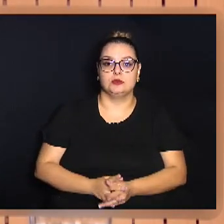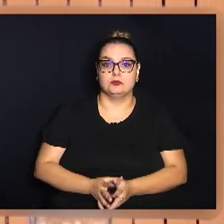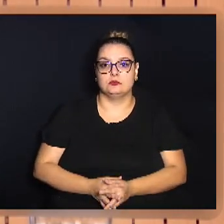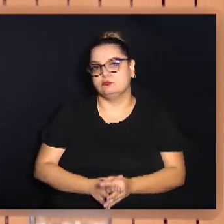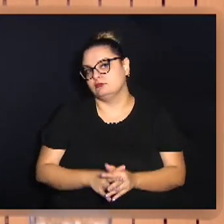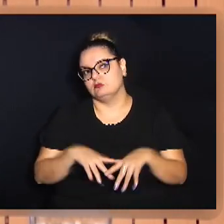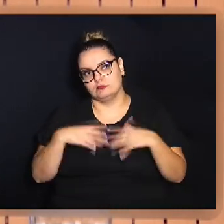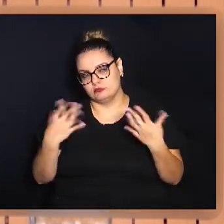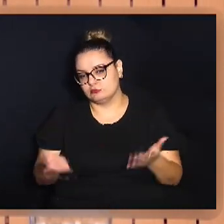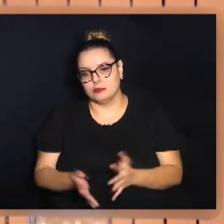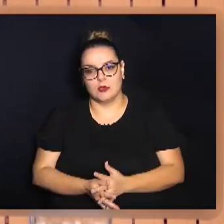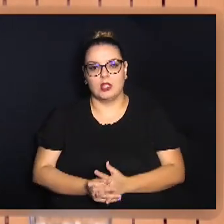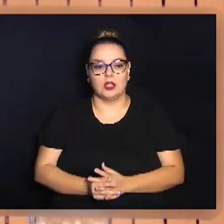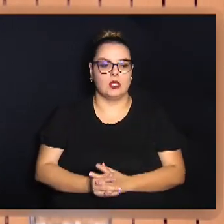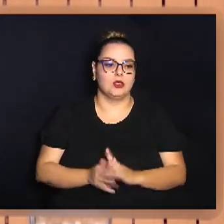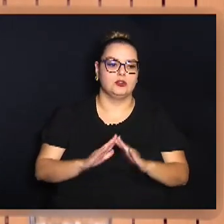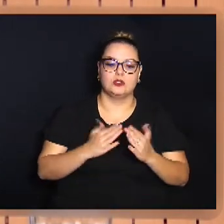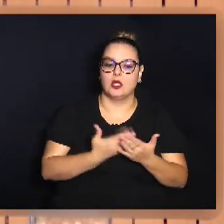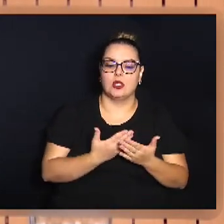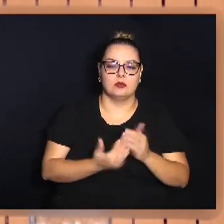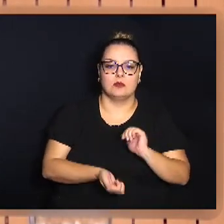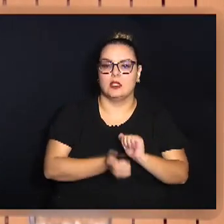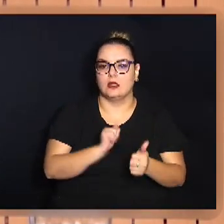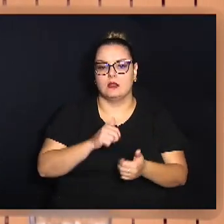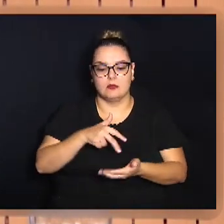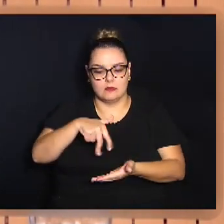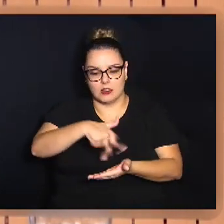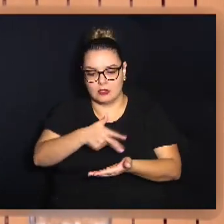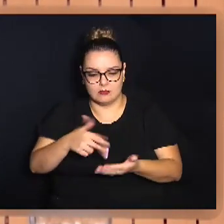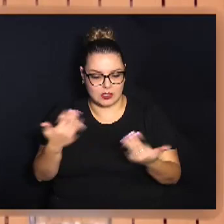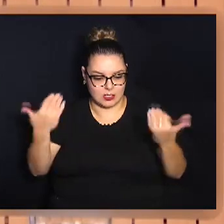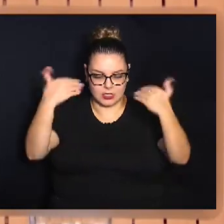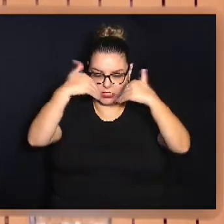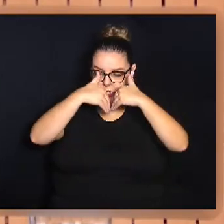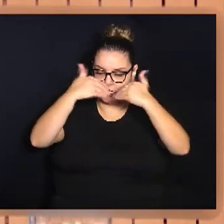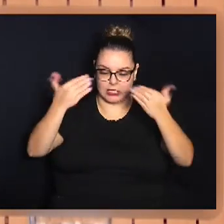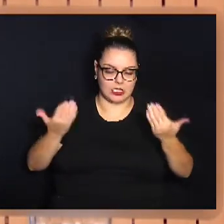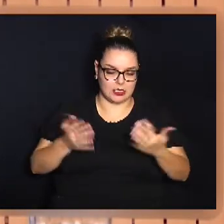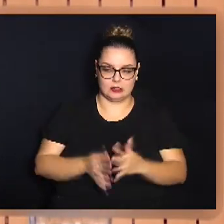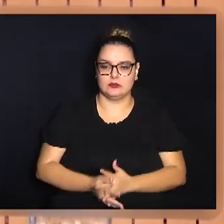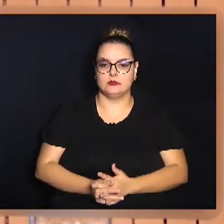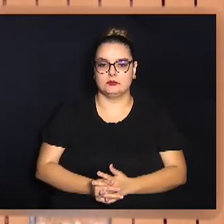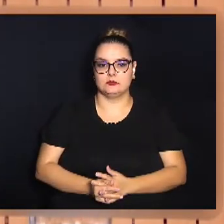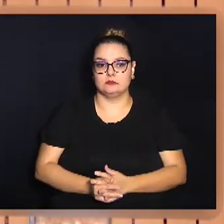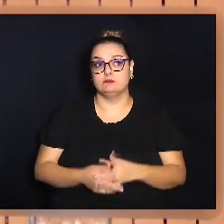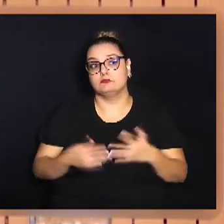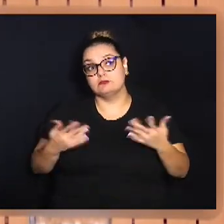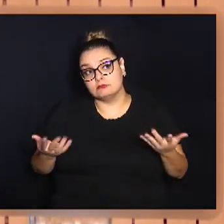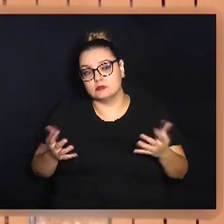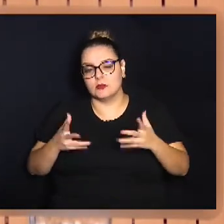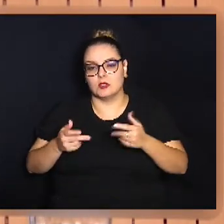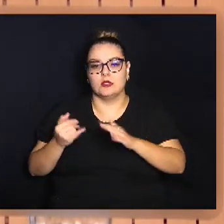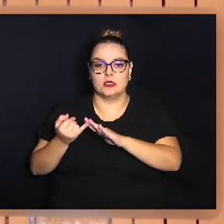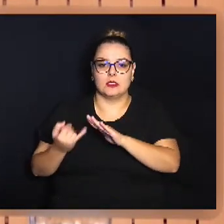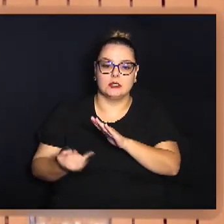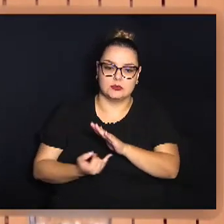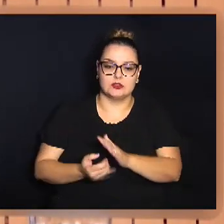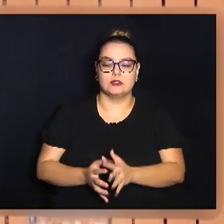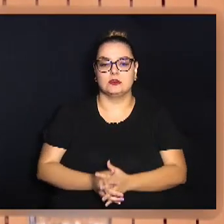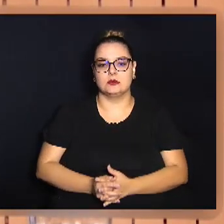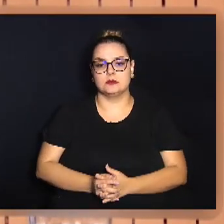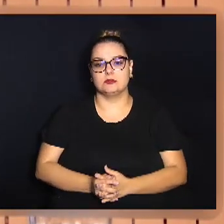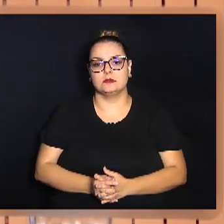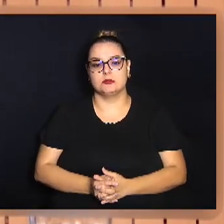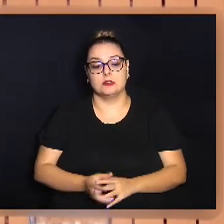enfim, escolinhas de futebol, balé. Porém, toda entidade ela tem que ficar